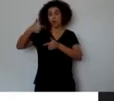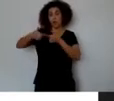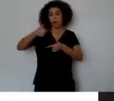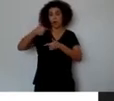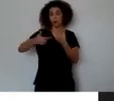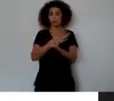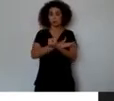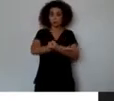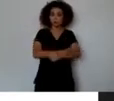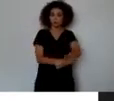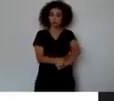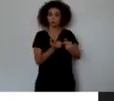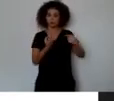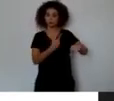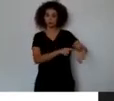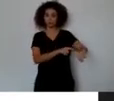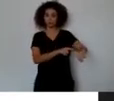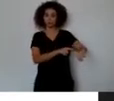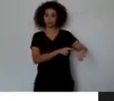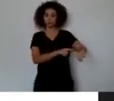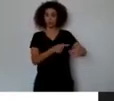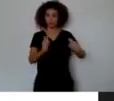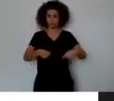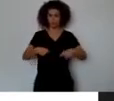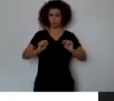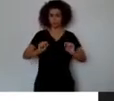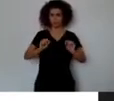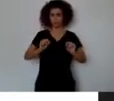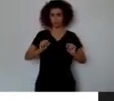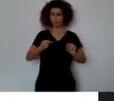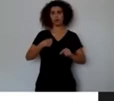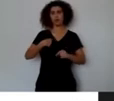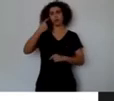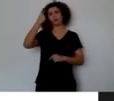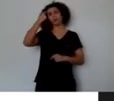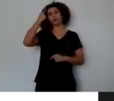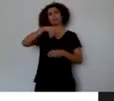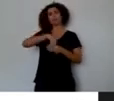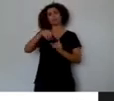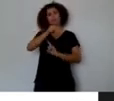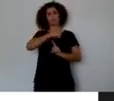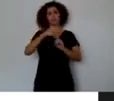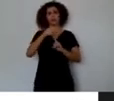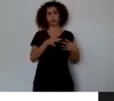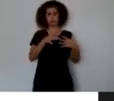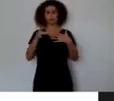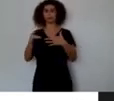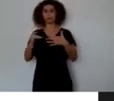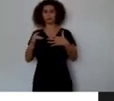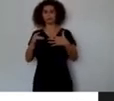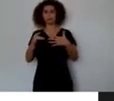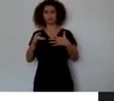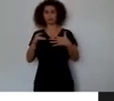ela exige isso, que a gente repense o nosso local na sociedade, o local que a gente ocupa. E não há